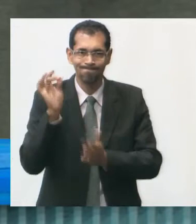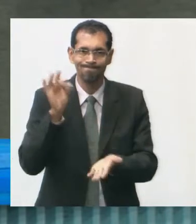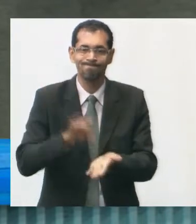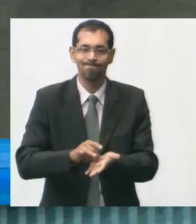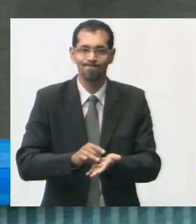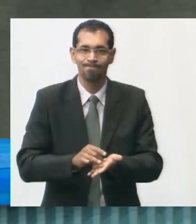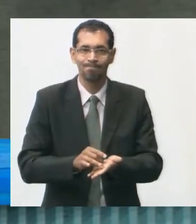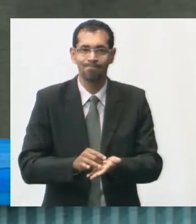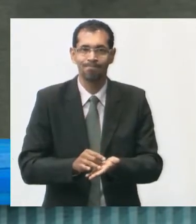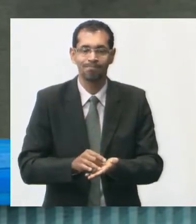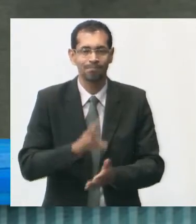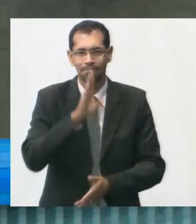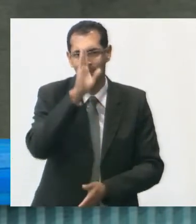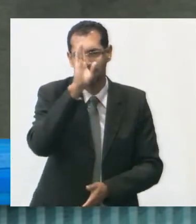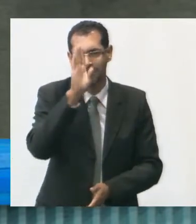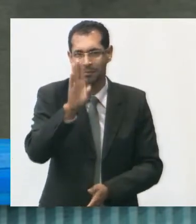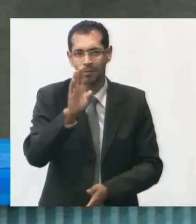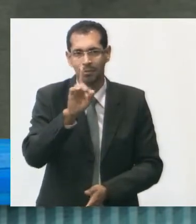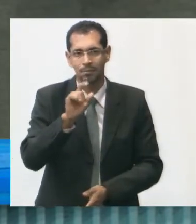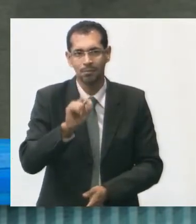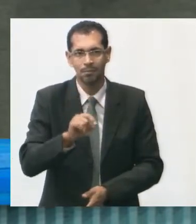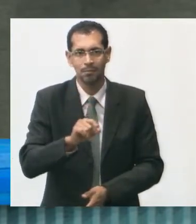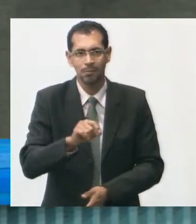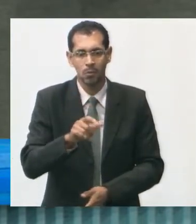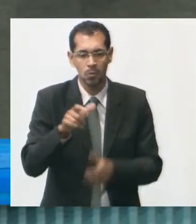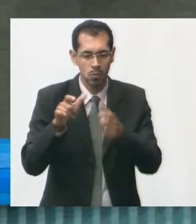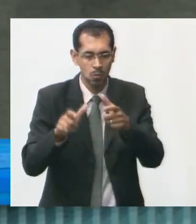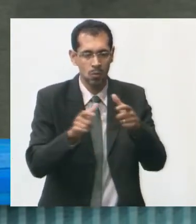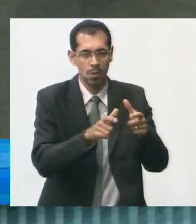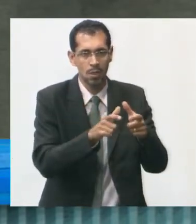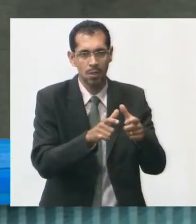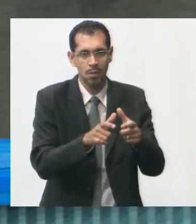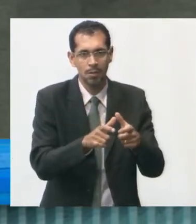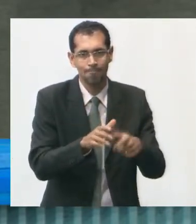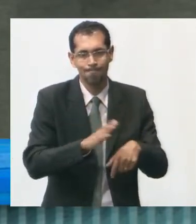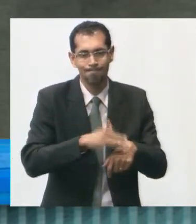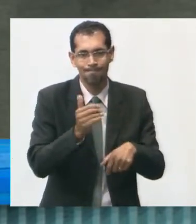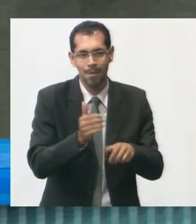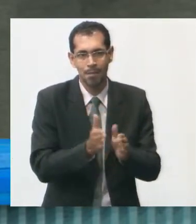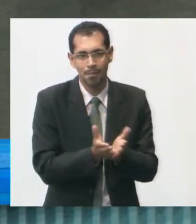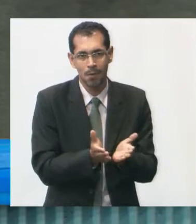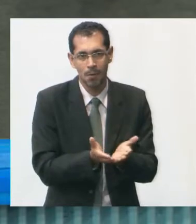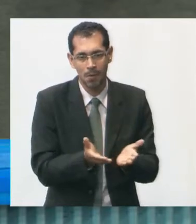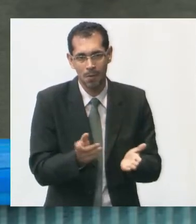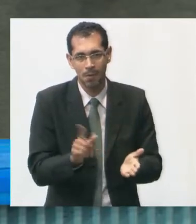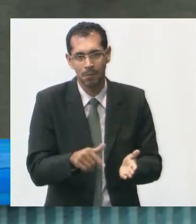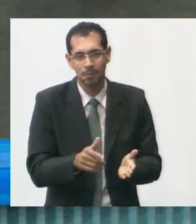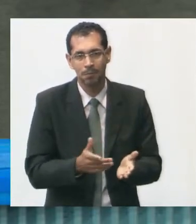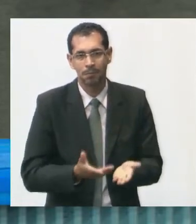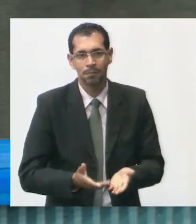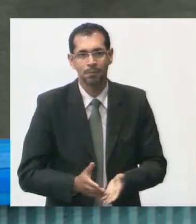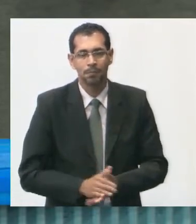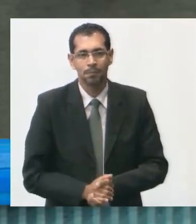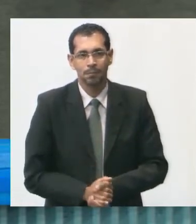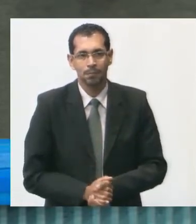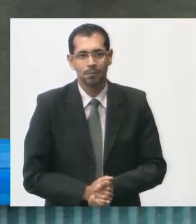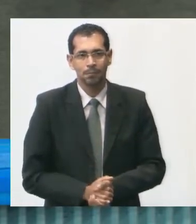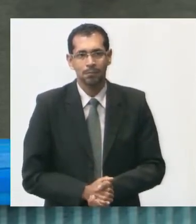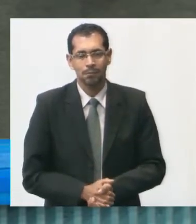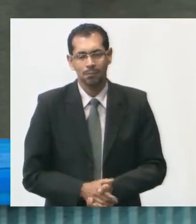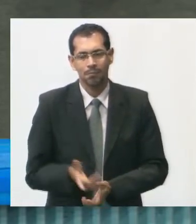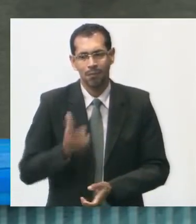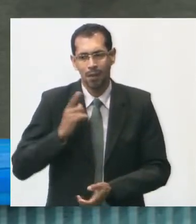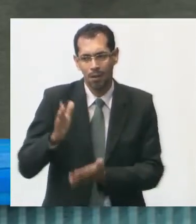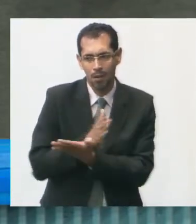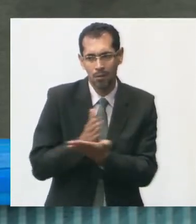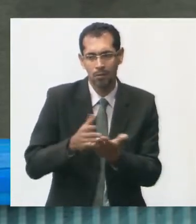as regiões, os locais mais carentes. Vereadores, vereador Leonil, vereador Amorim, que é da região, vereador